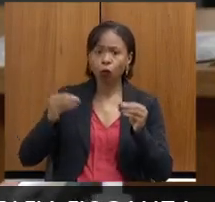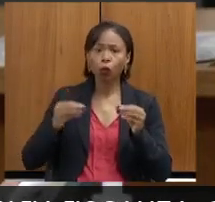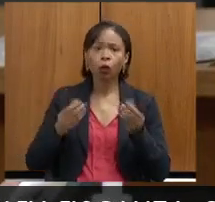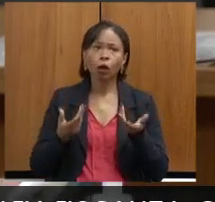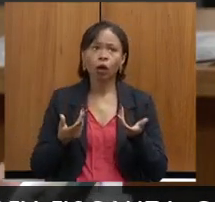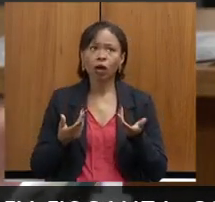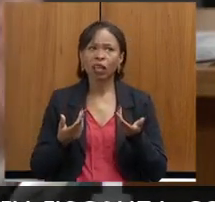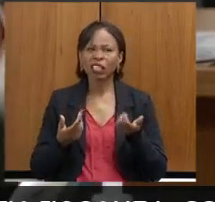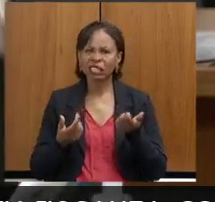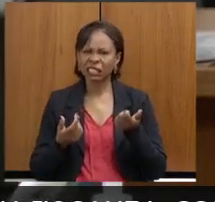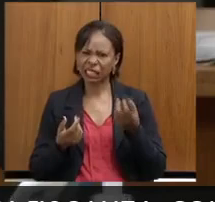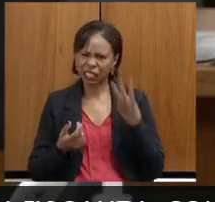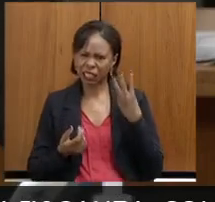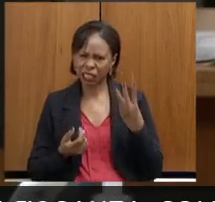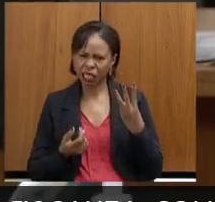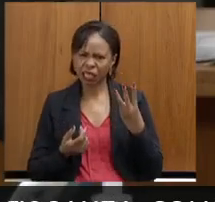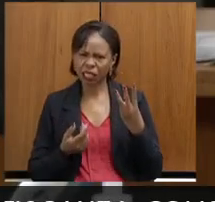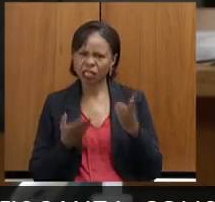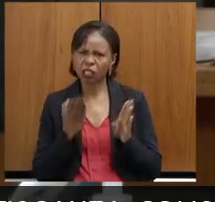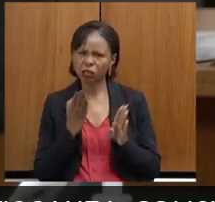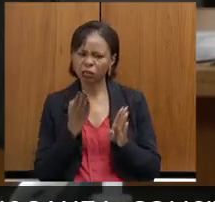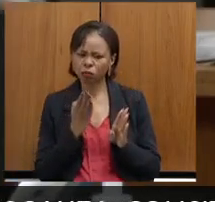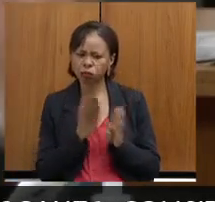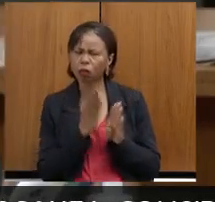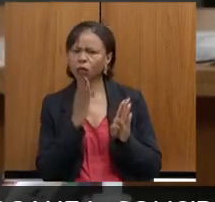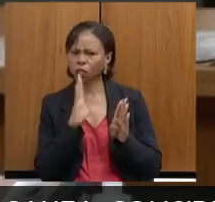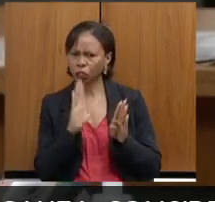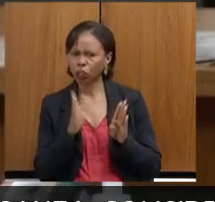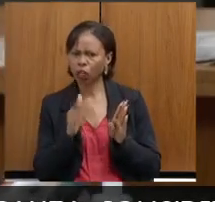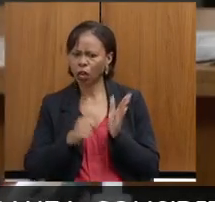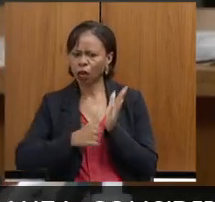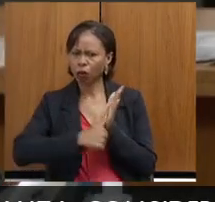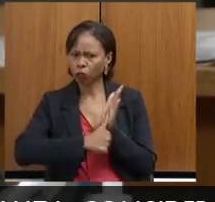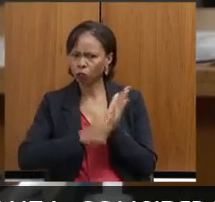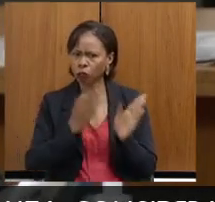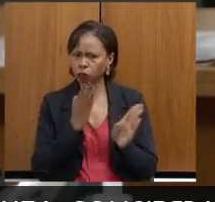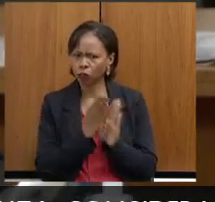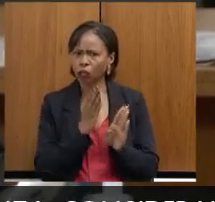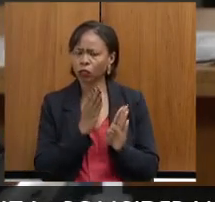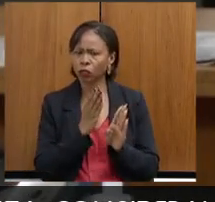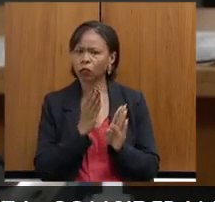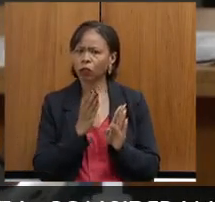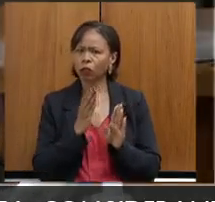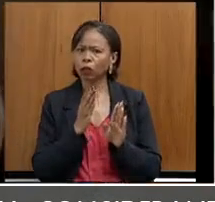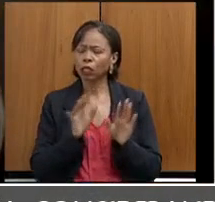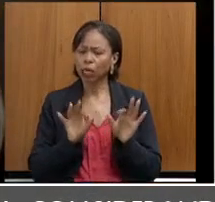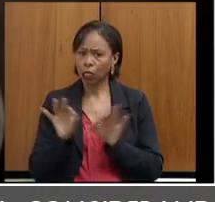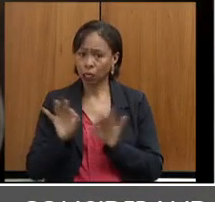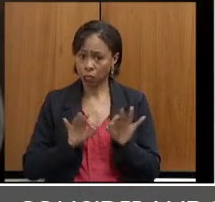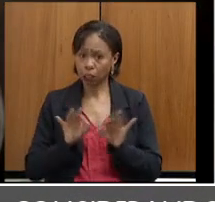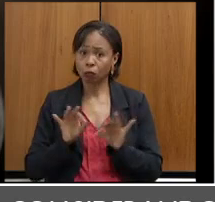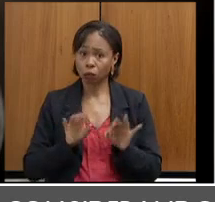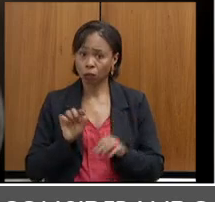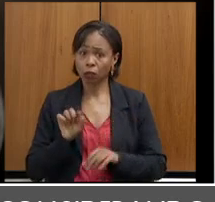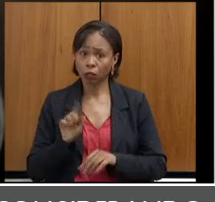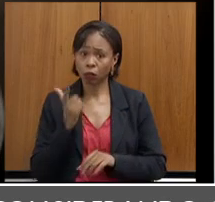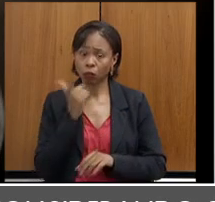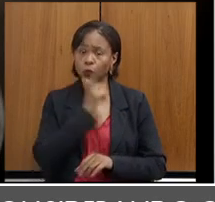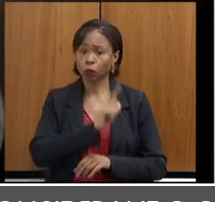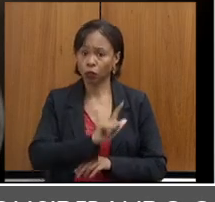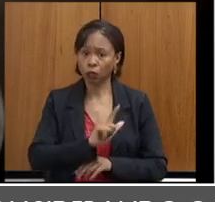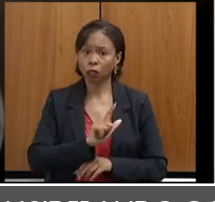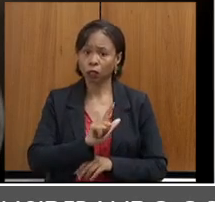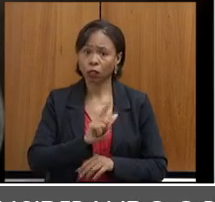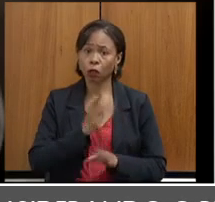identificações já foram realizadas desde o início desta campanha nesse por esse por